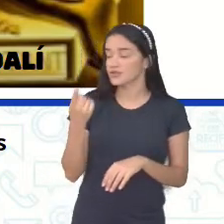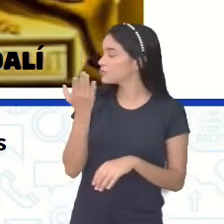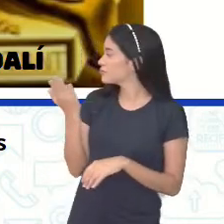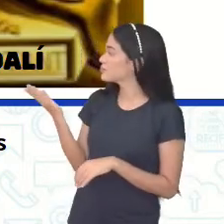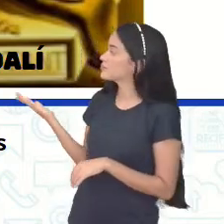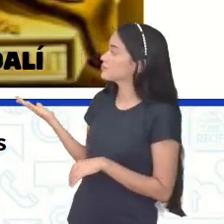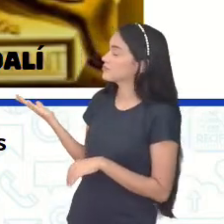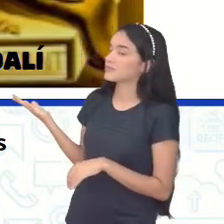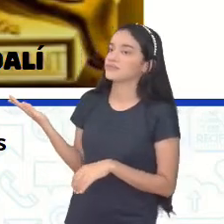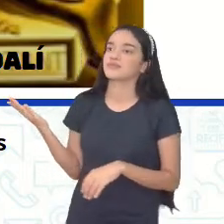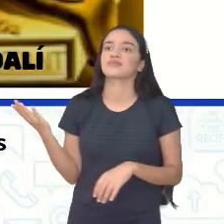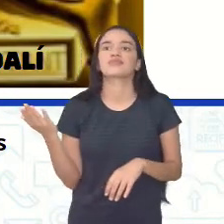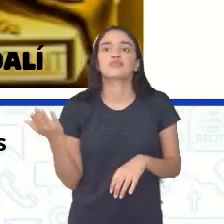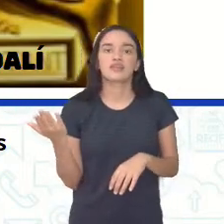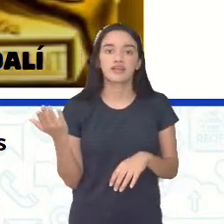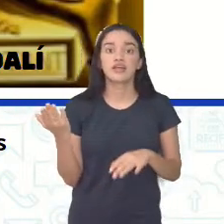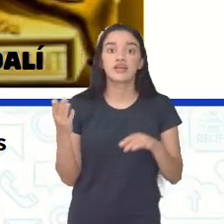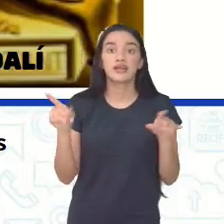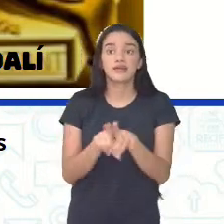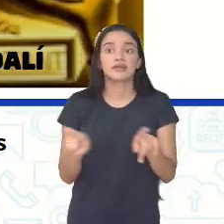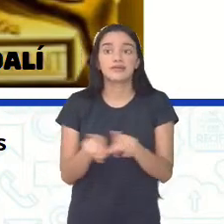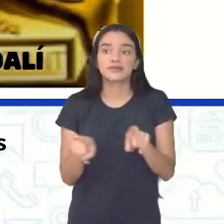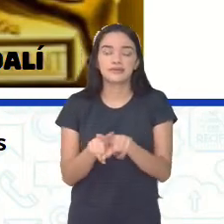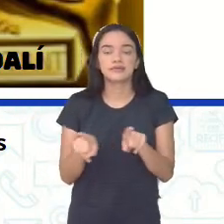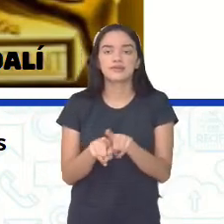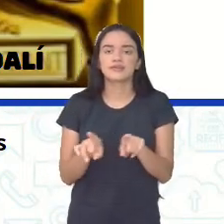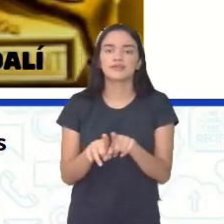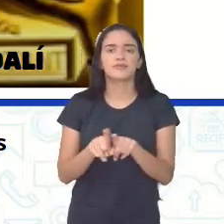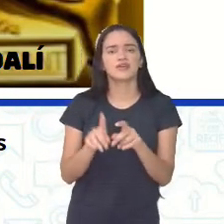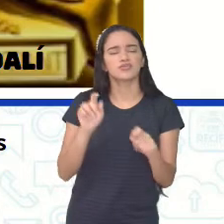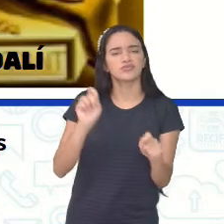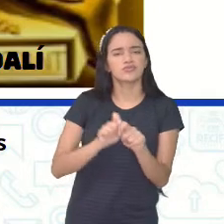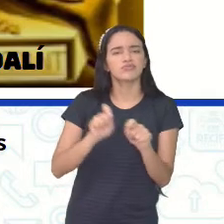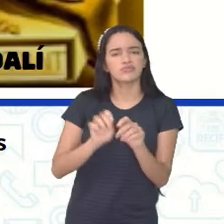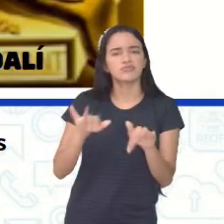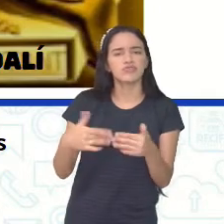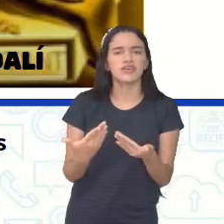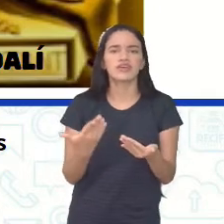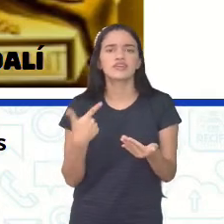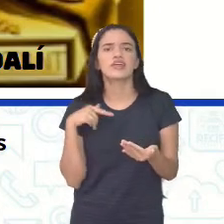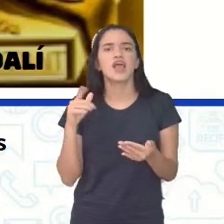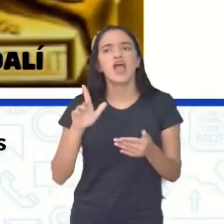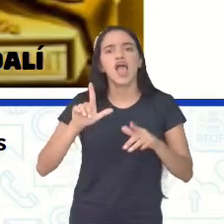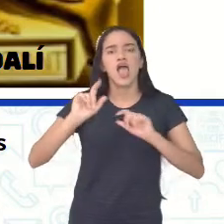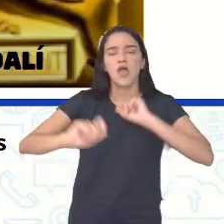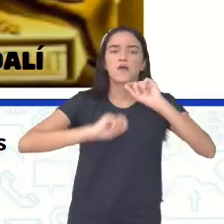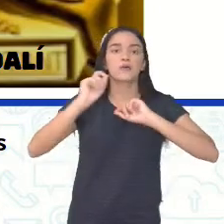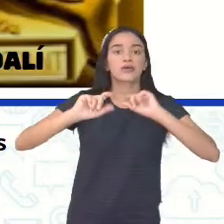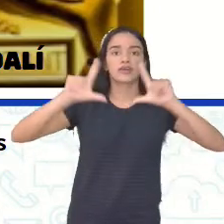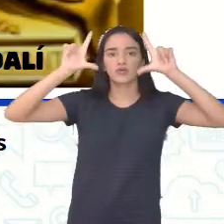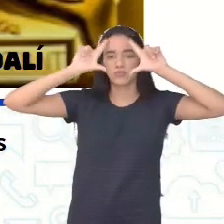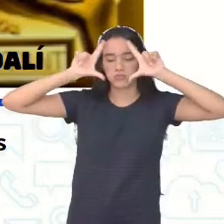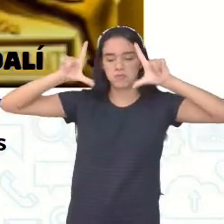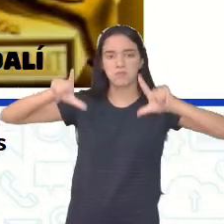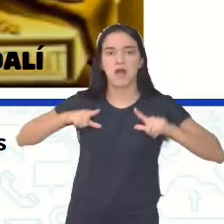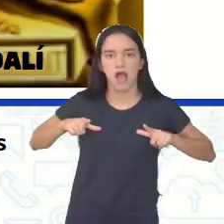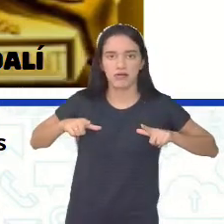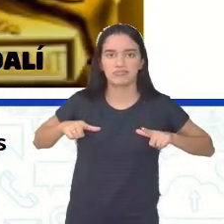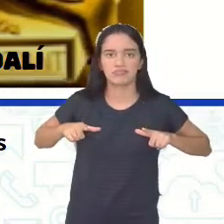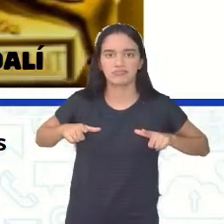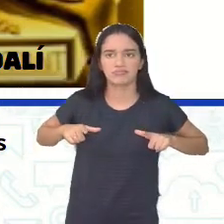Alguns objetos, ao longo da história, existem algumas civilizações que trabalharam as pinturas em objetos. Os gregos, né? Né? Quando Como os gregos, colocavam nos as figuras vasos. dos seres